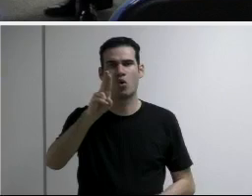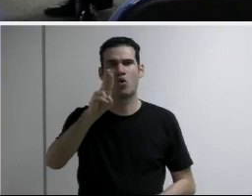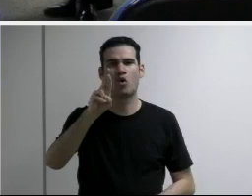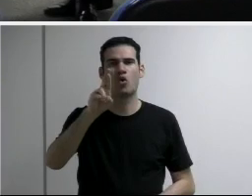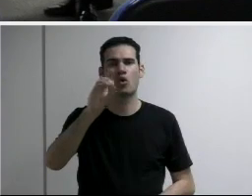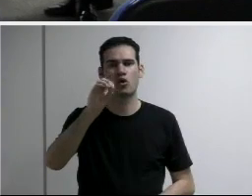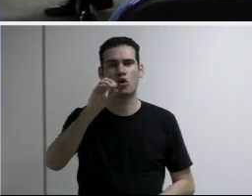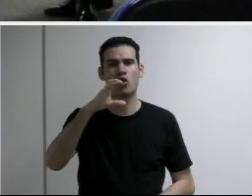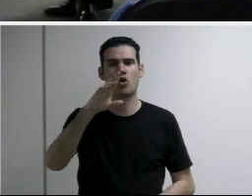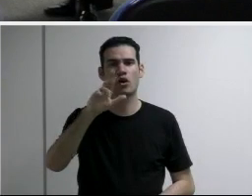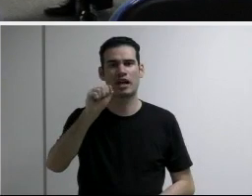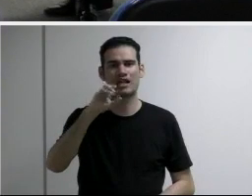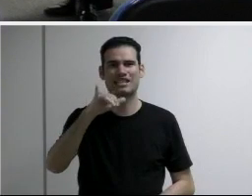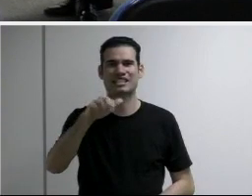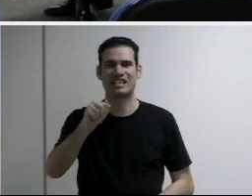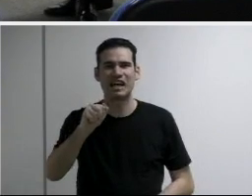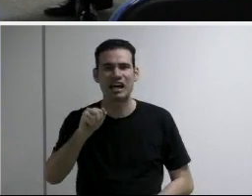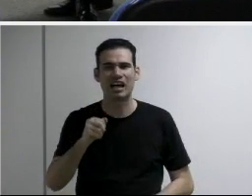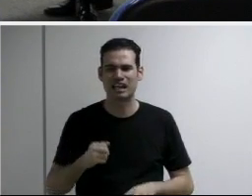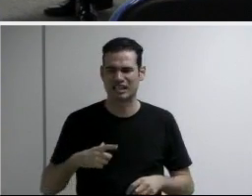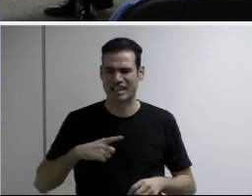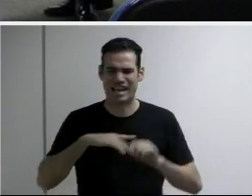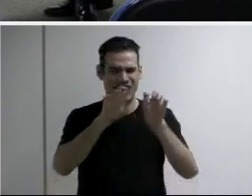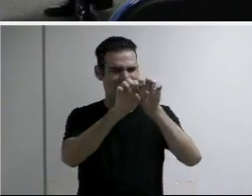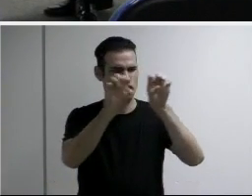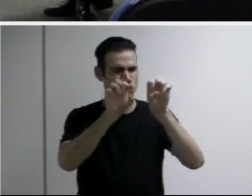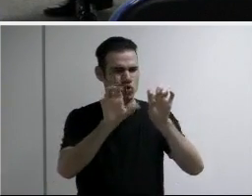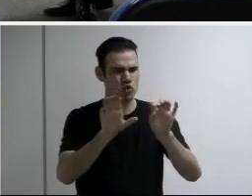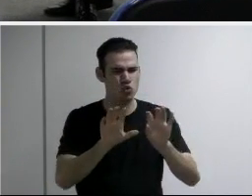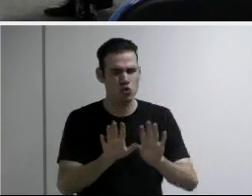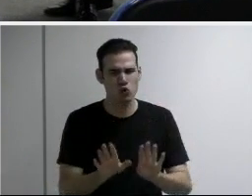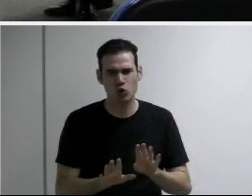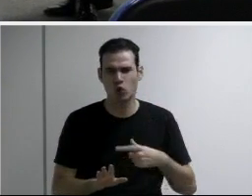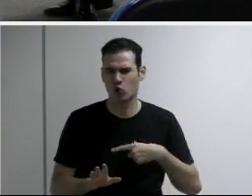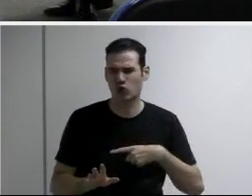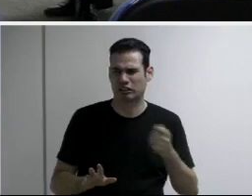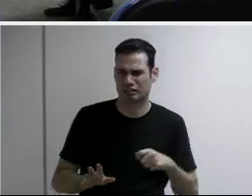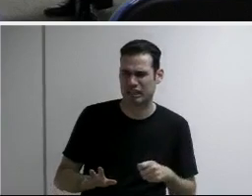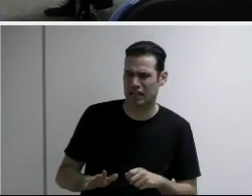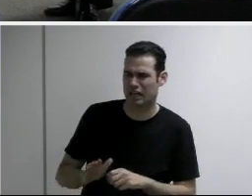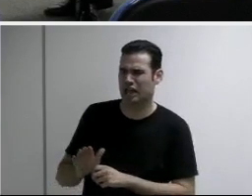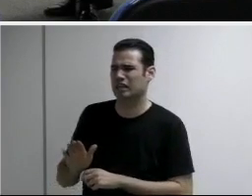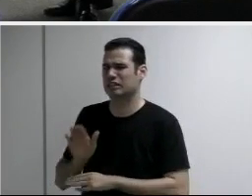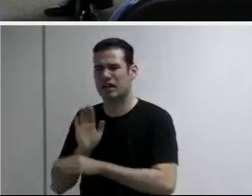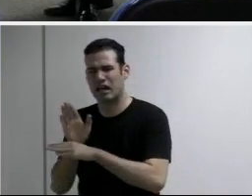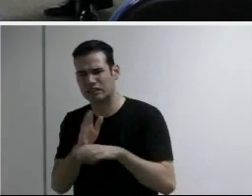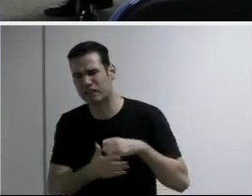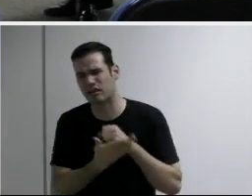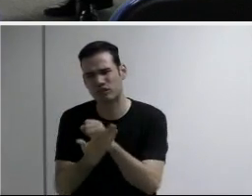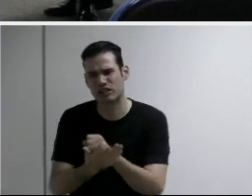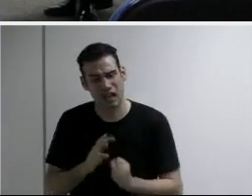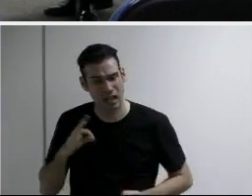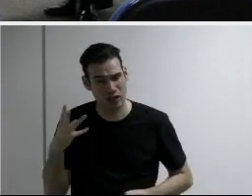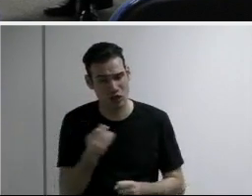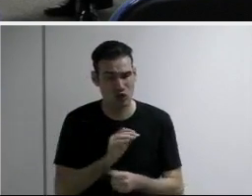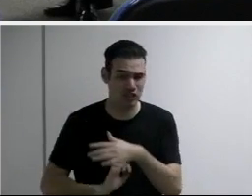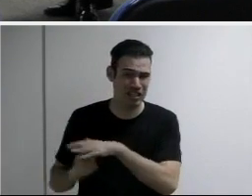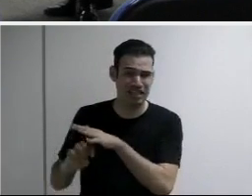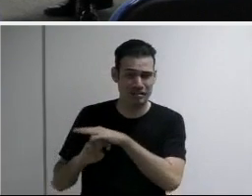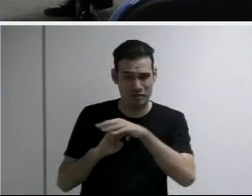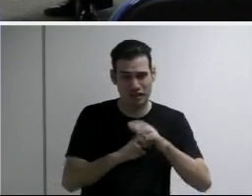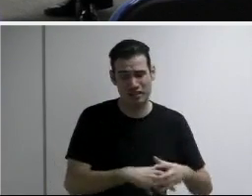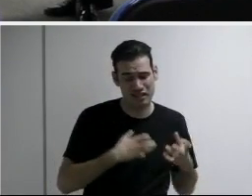Acho que a preocupação é, teremos a estrutura para atender esse modelo? E se não teremos, qual seria alguma regra de transição no meio do caminho? E em